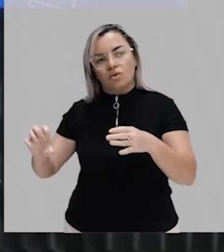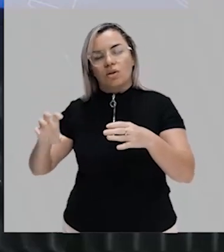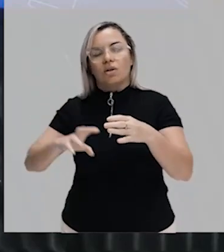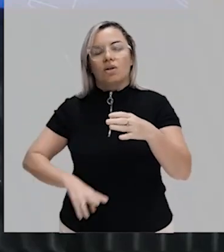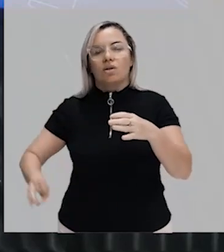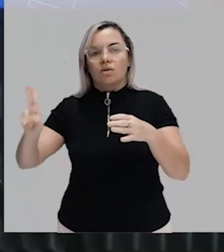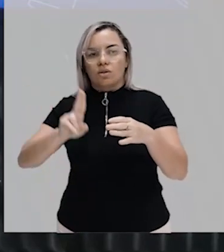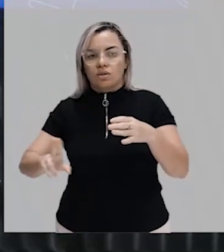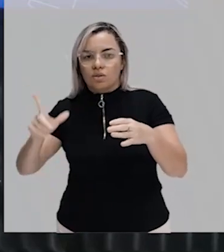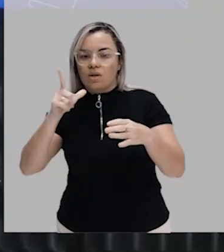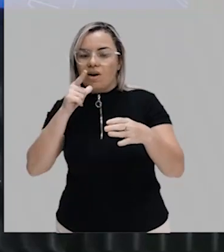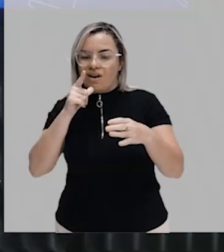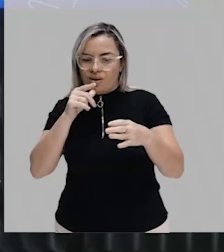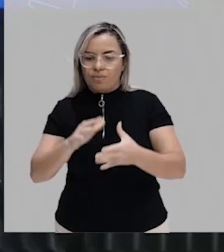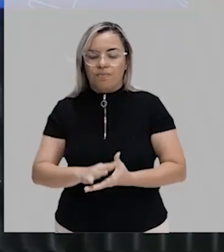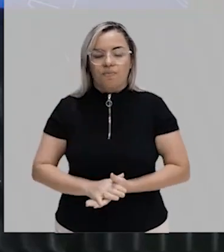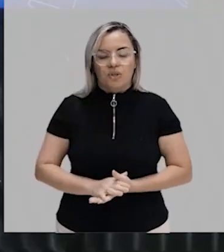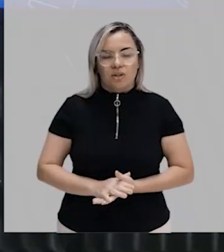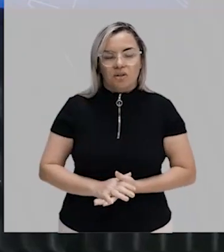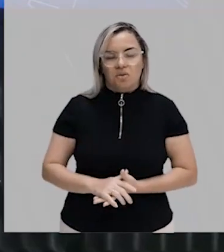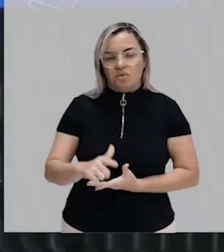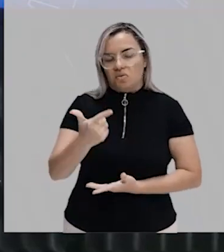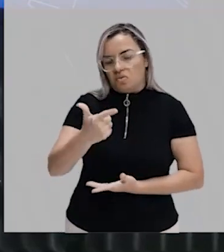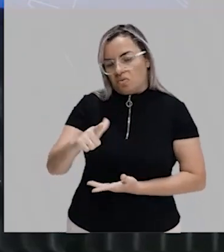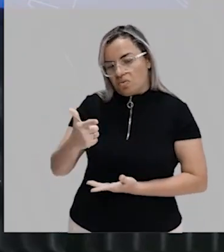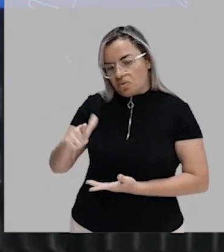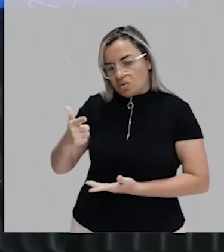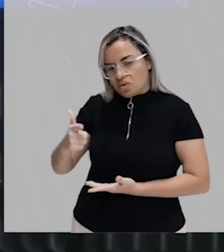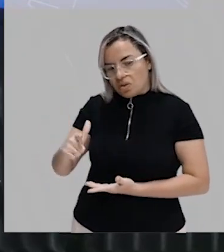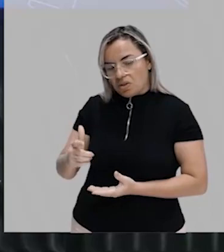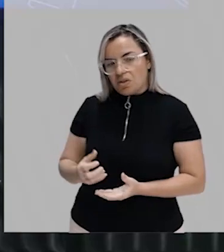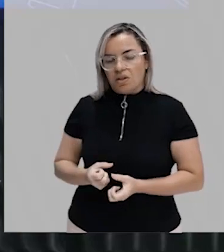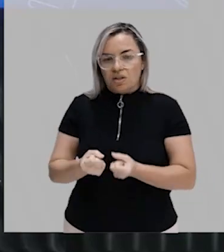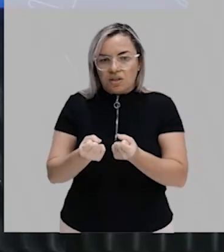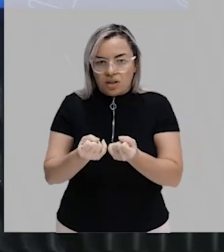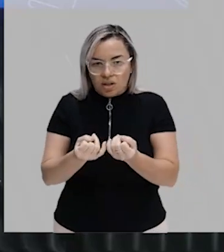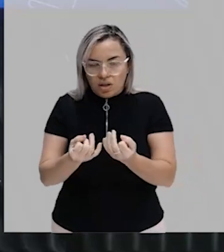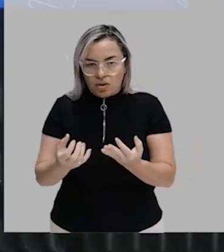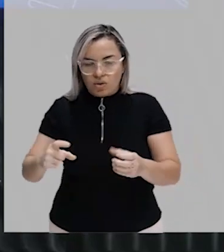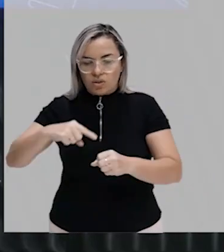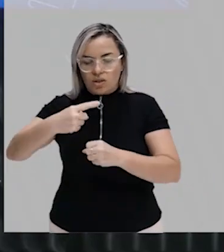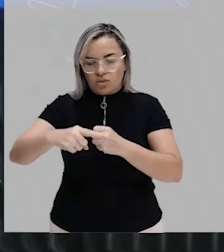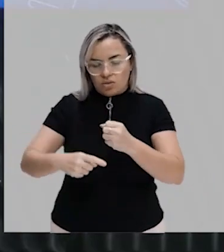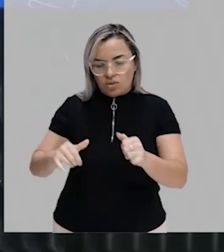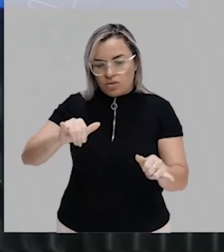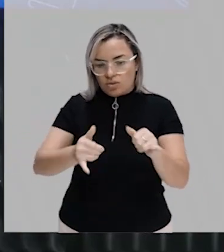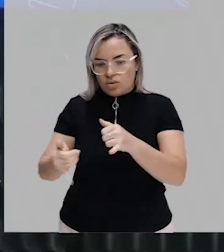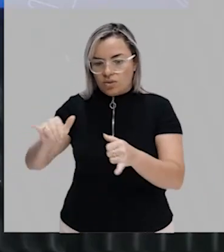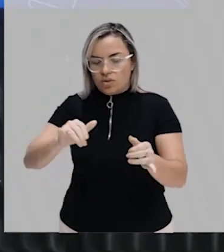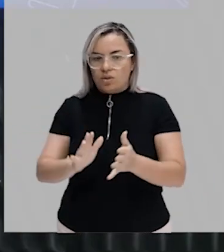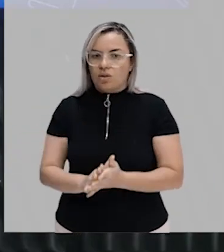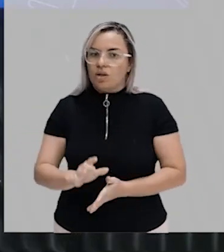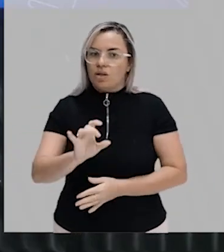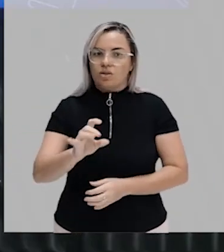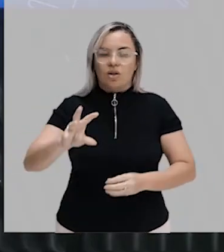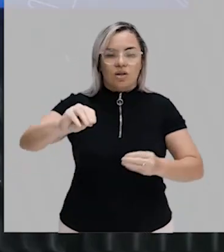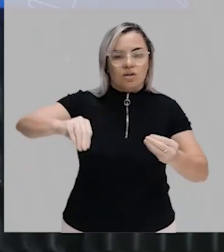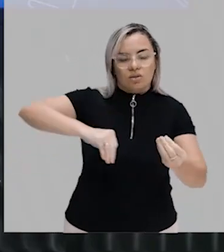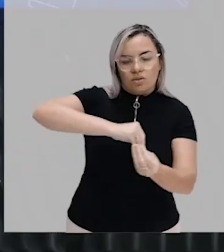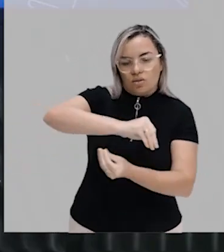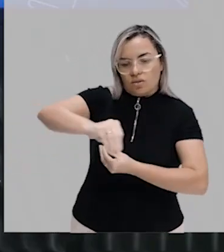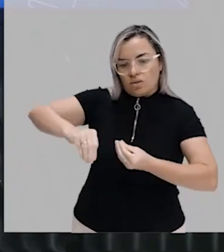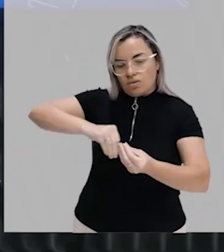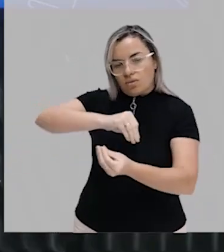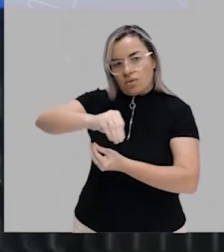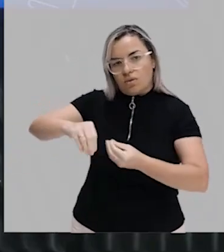quando não houver índice, nem o número 1, nem o número 2, é porque a gente está falando da solução. Então, a